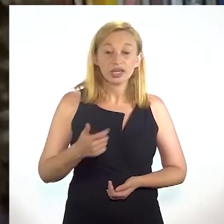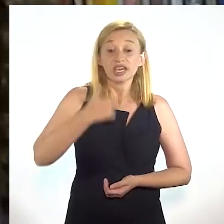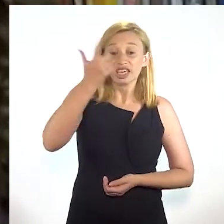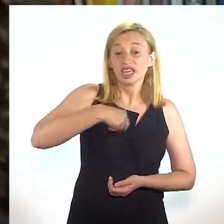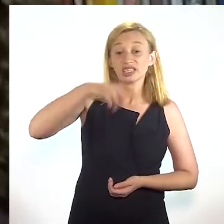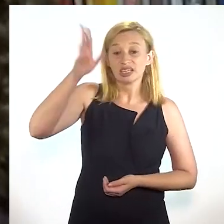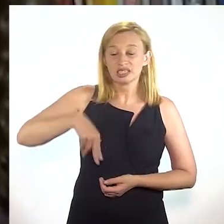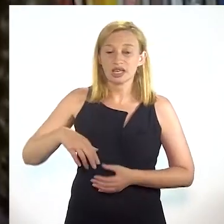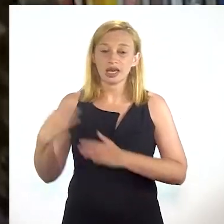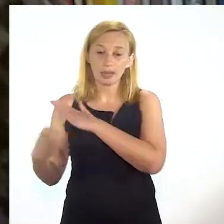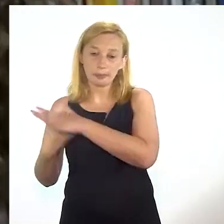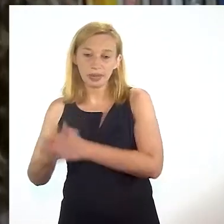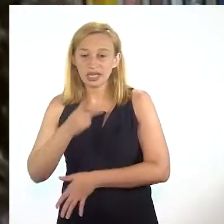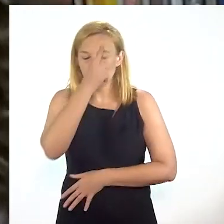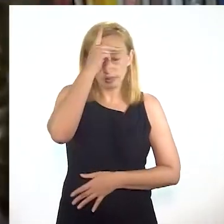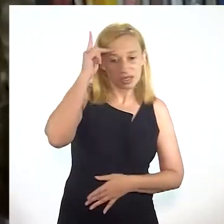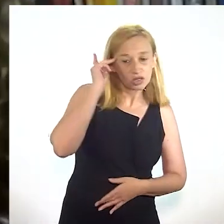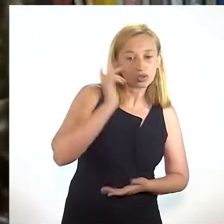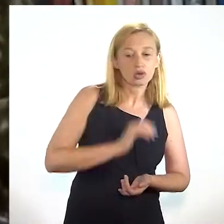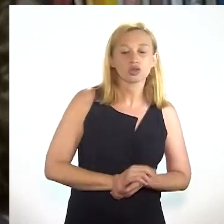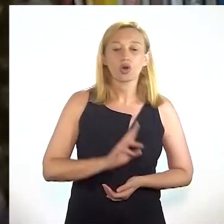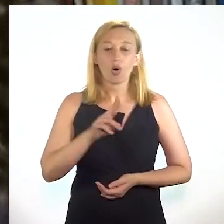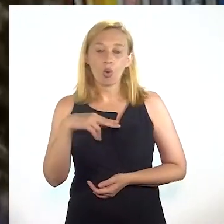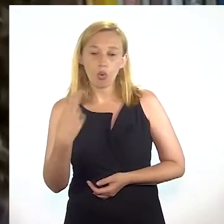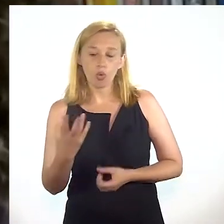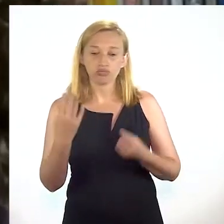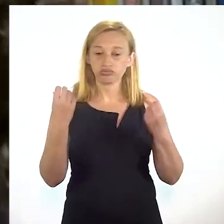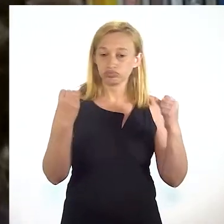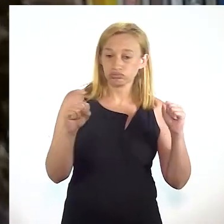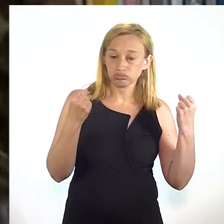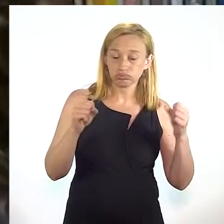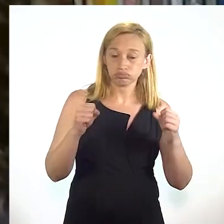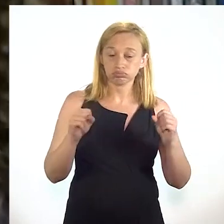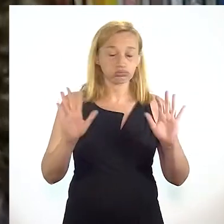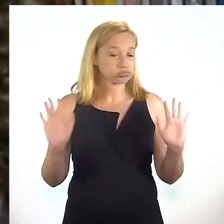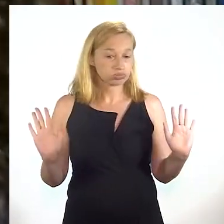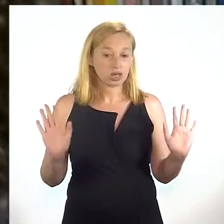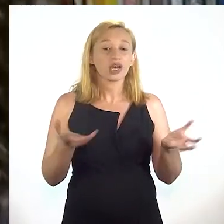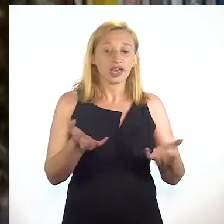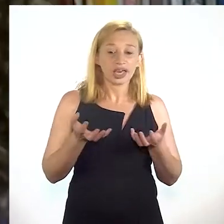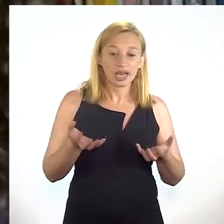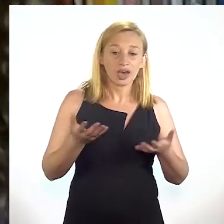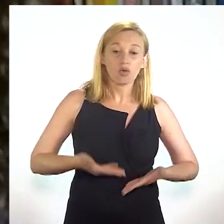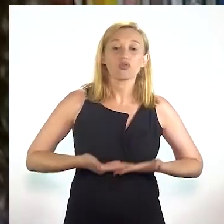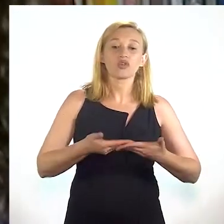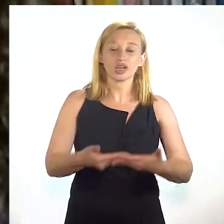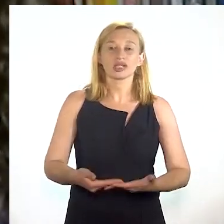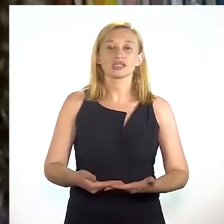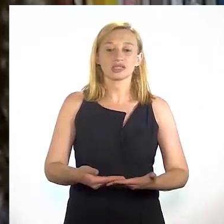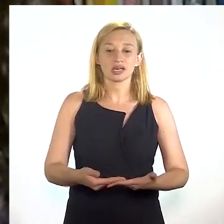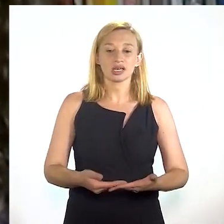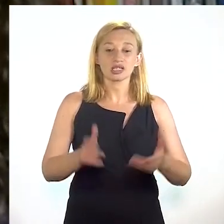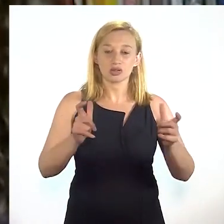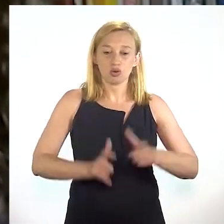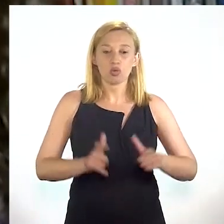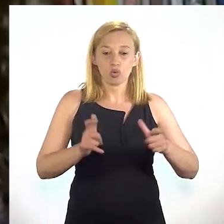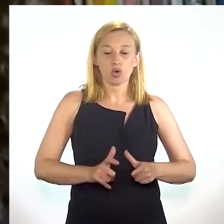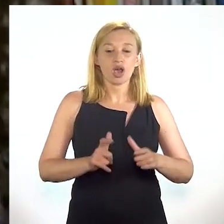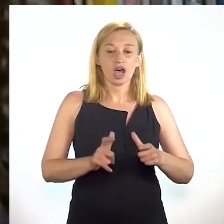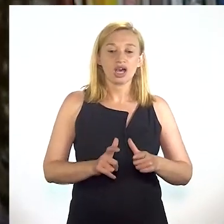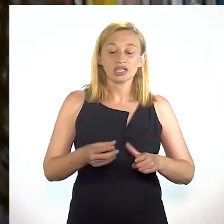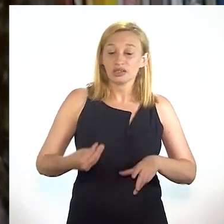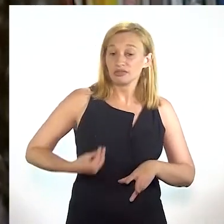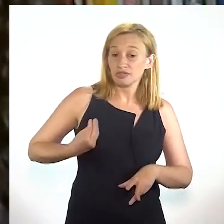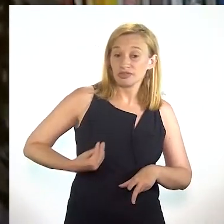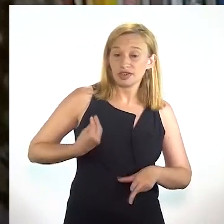o protagonista lá, seja empresa, seja pessoas, sejam entidades, enfim. A gente quer oferecer